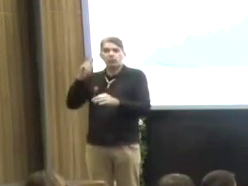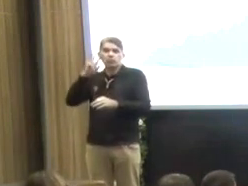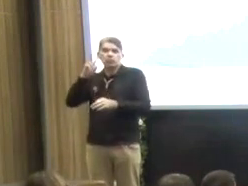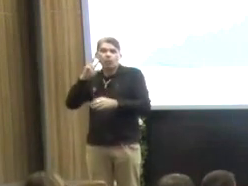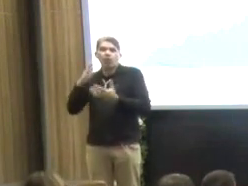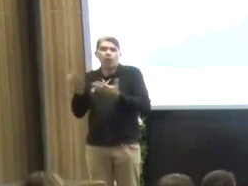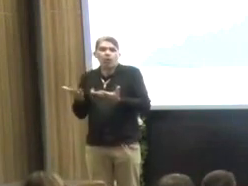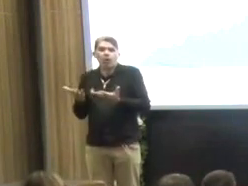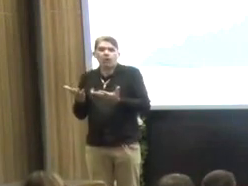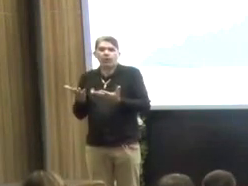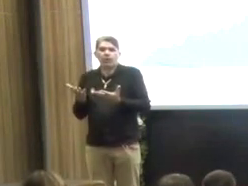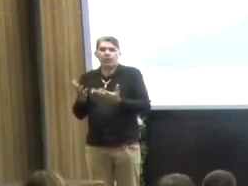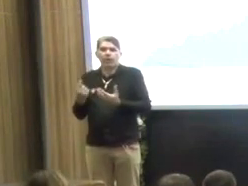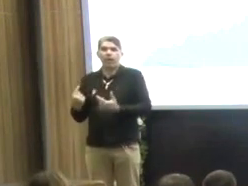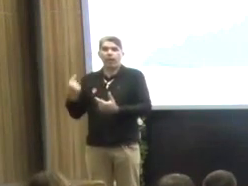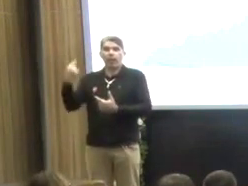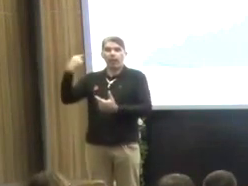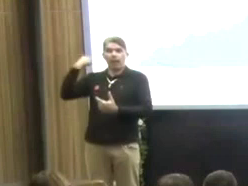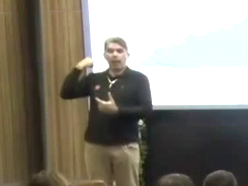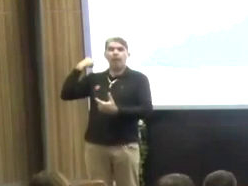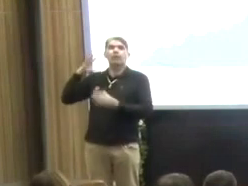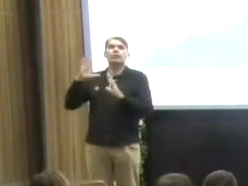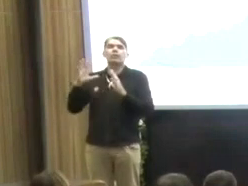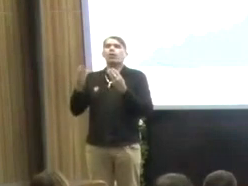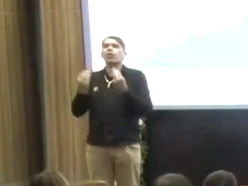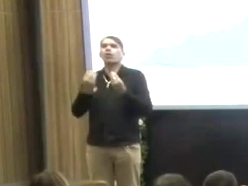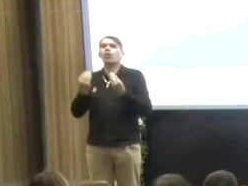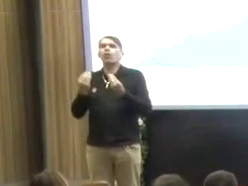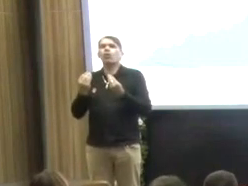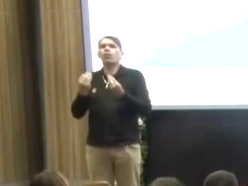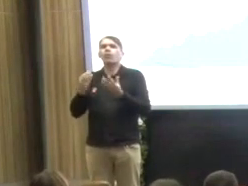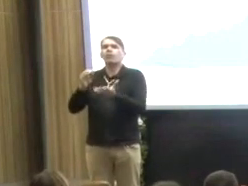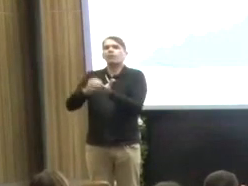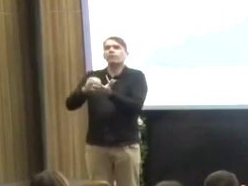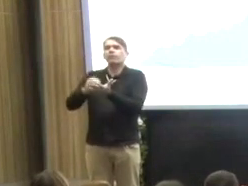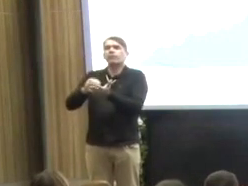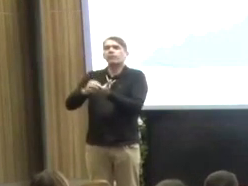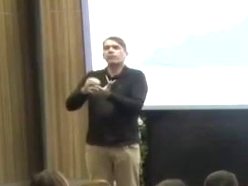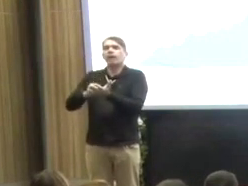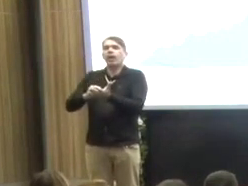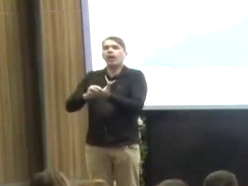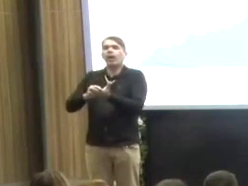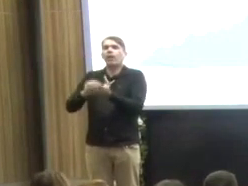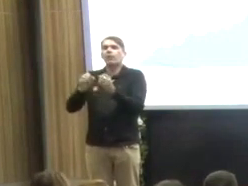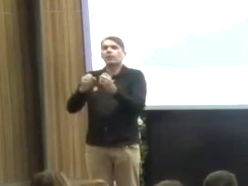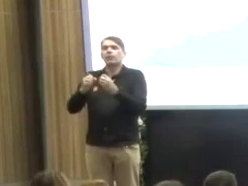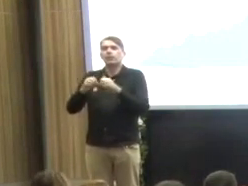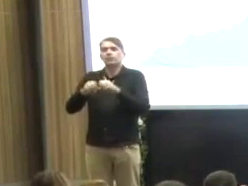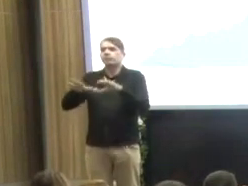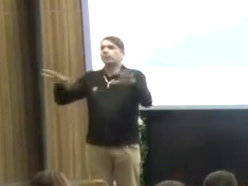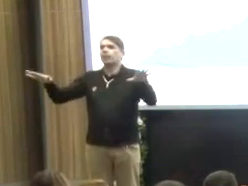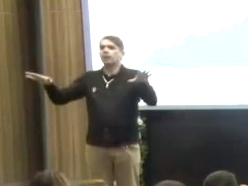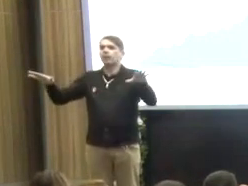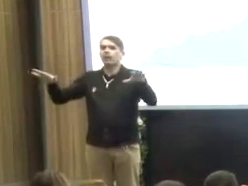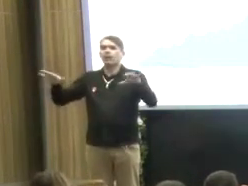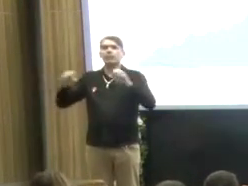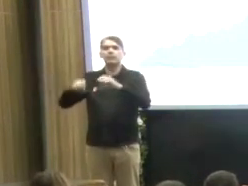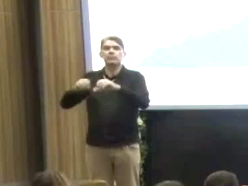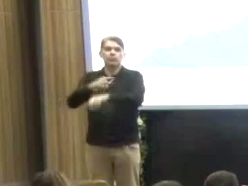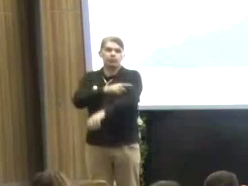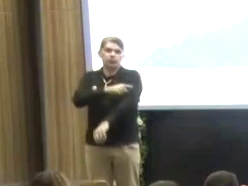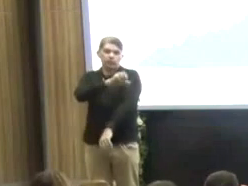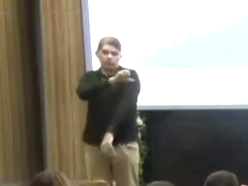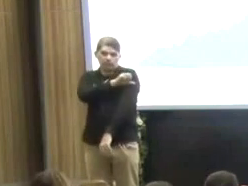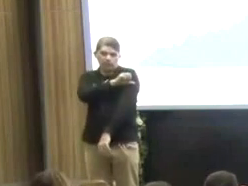porque ainda existe, né, essa não universalização do ensino fundamental. Então, essa é a primeira imagem, mas